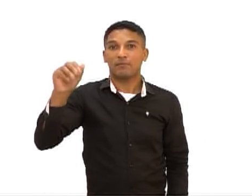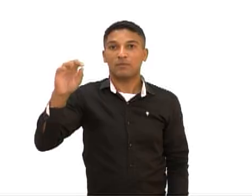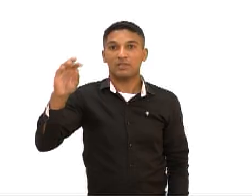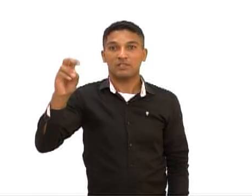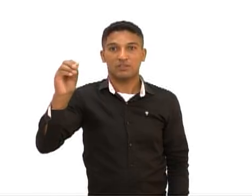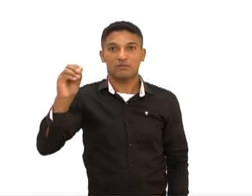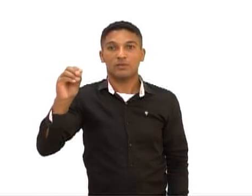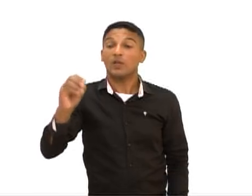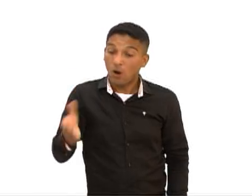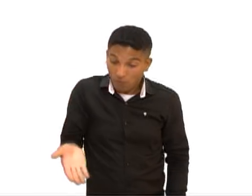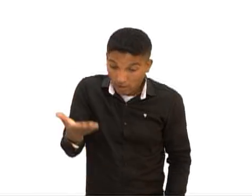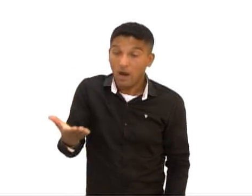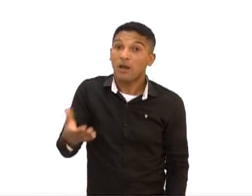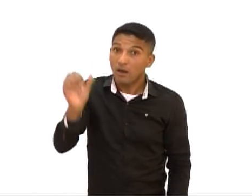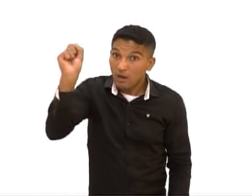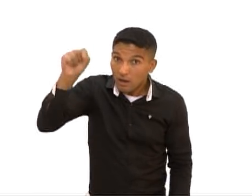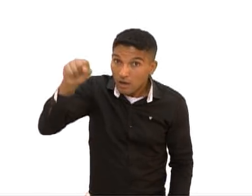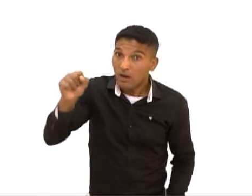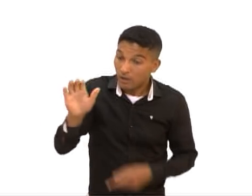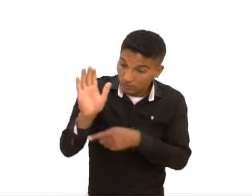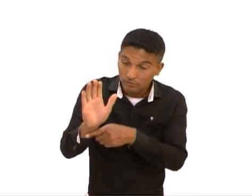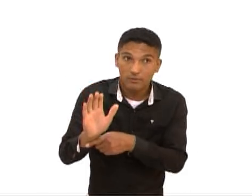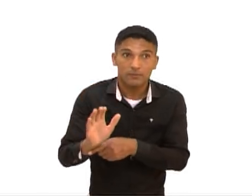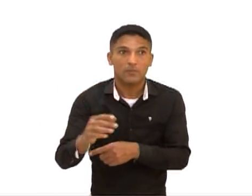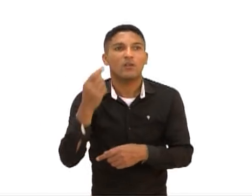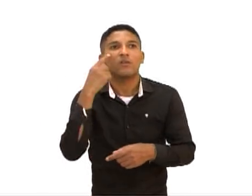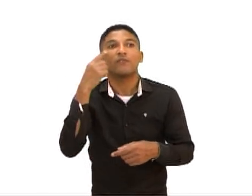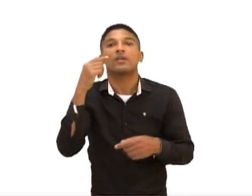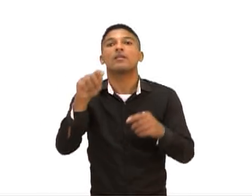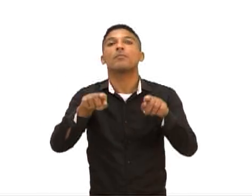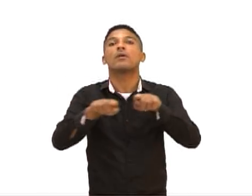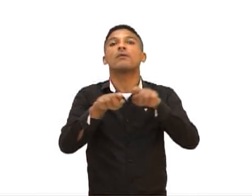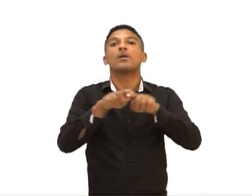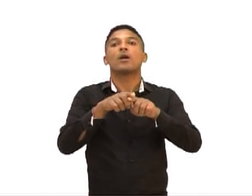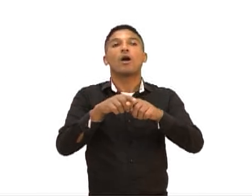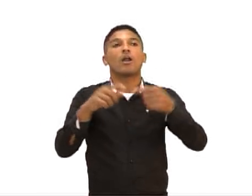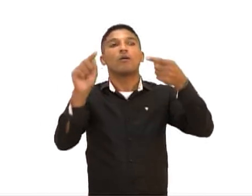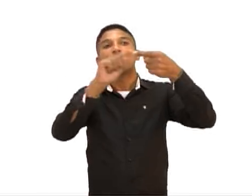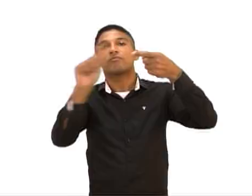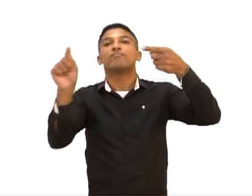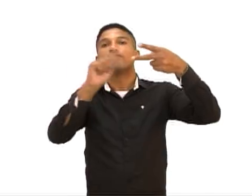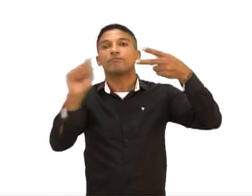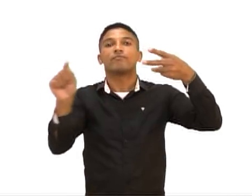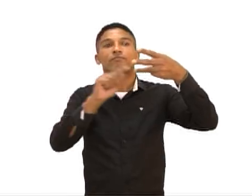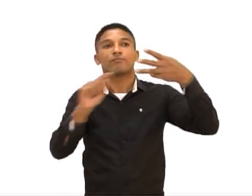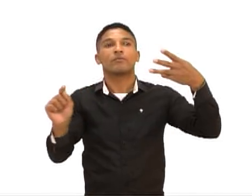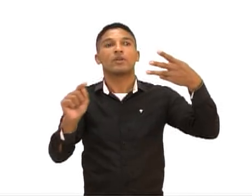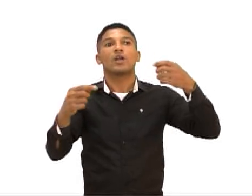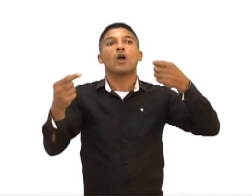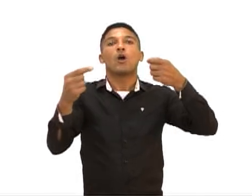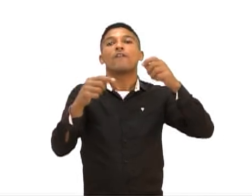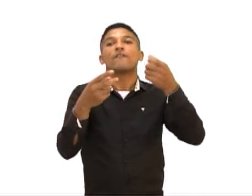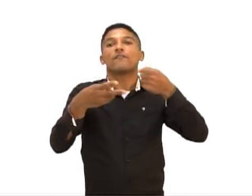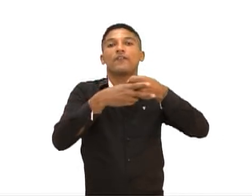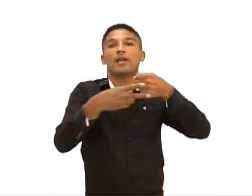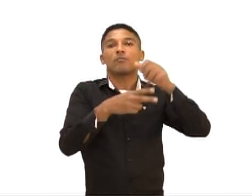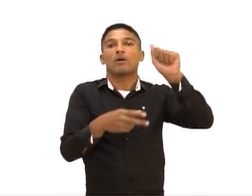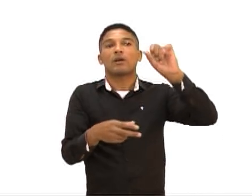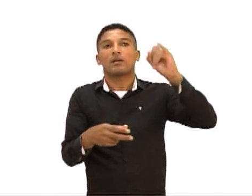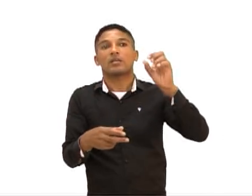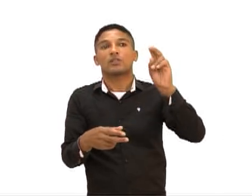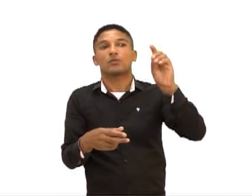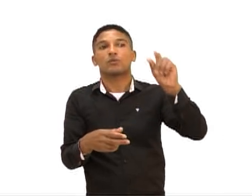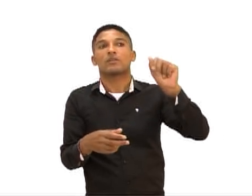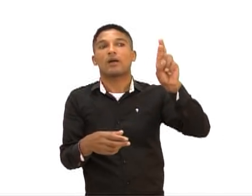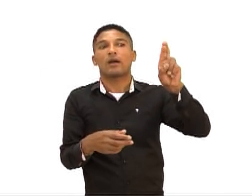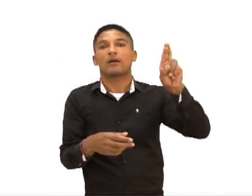né, que fica eu ajudo, tu ajudas, ele ajuda, nós ajudamos, vós ajudais e eles ajudam.